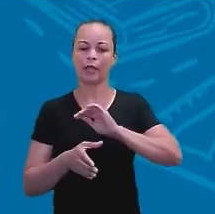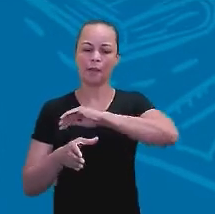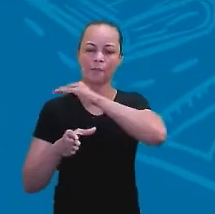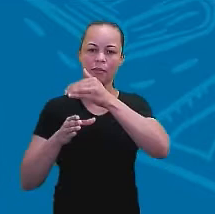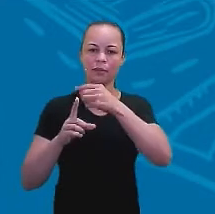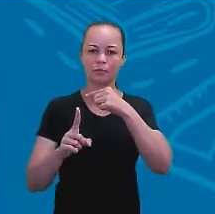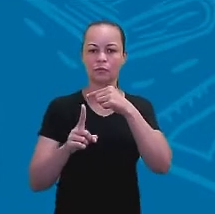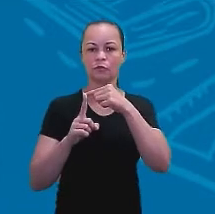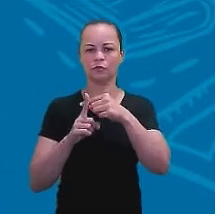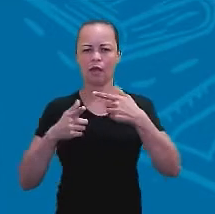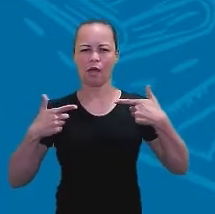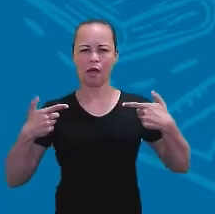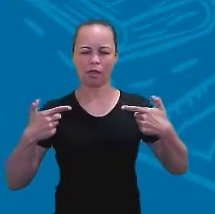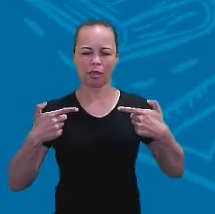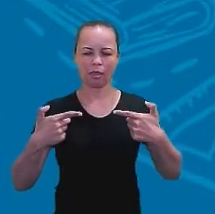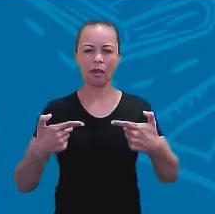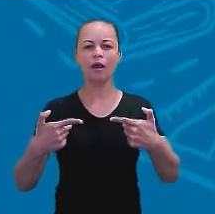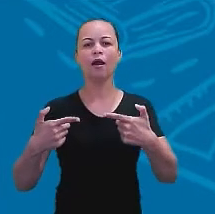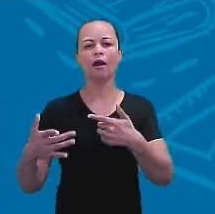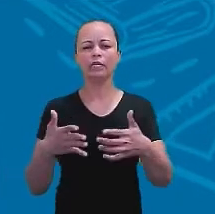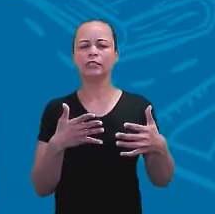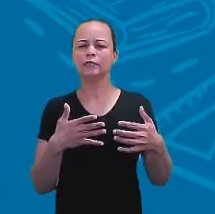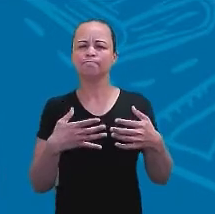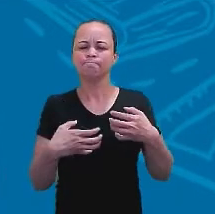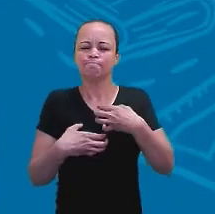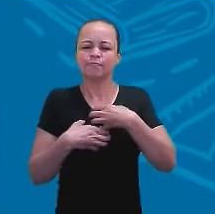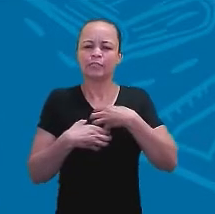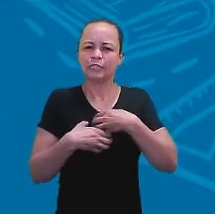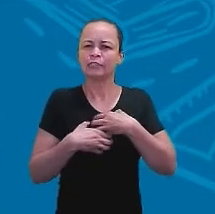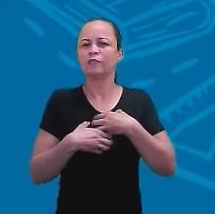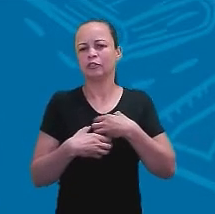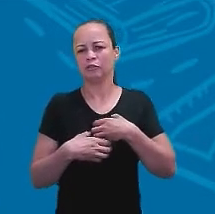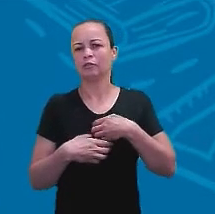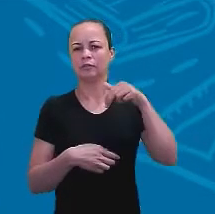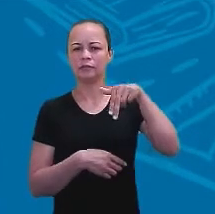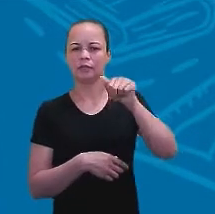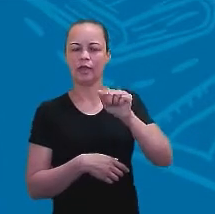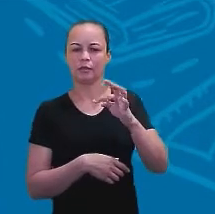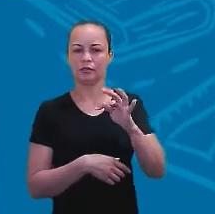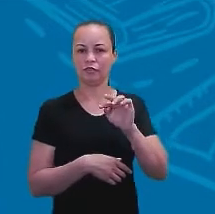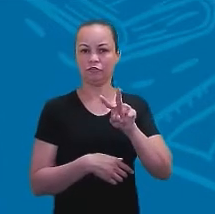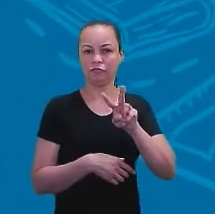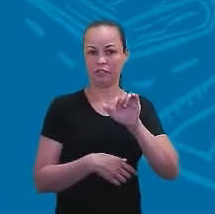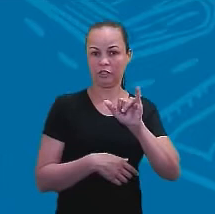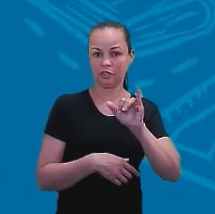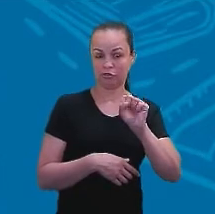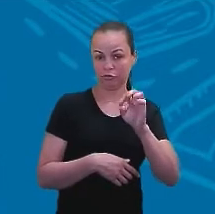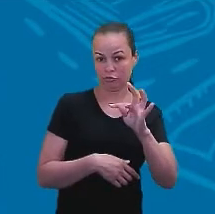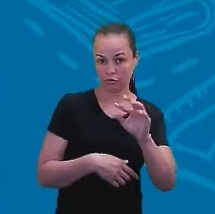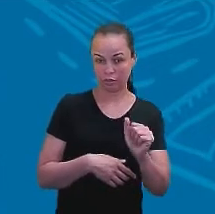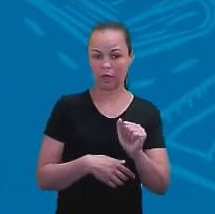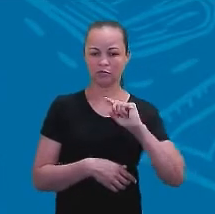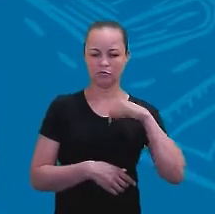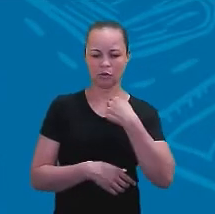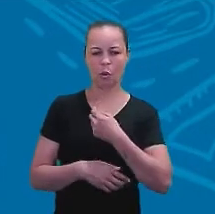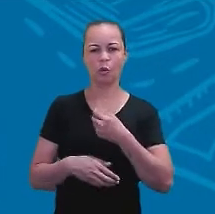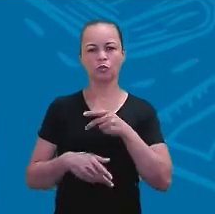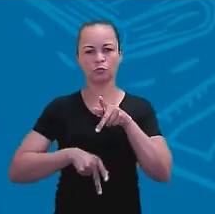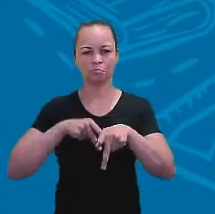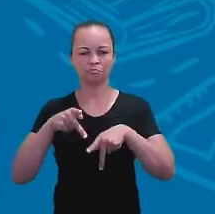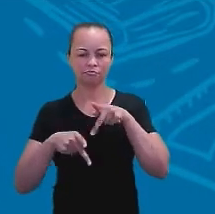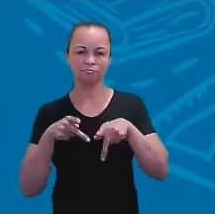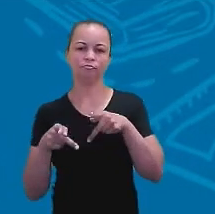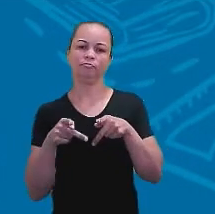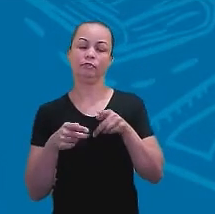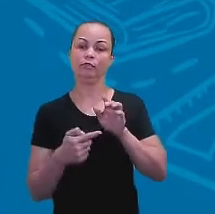das Tabocas, né, que marca aí o sentimento, né, nativista do nosso povo, né? Ou seja, a gente trouxe